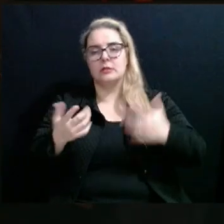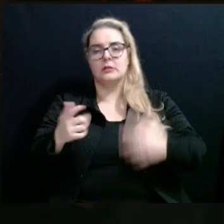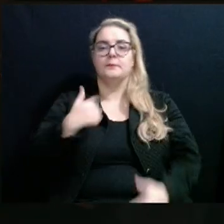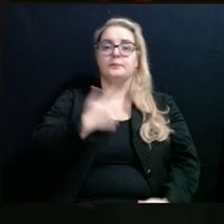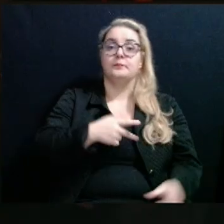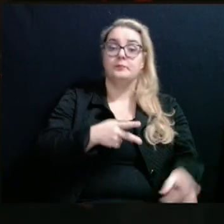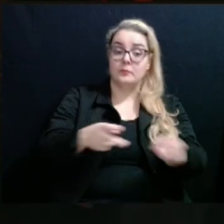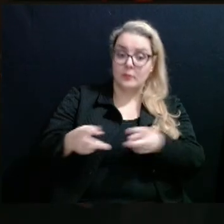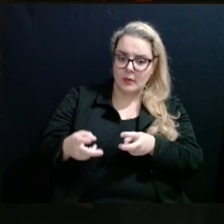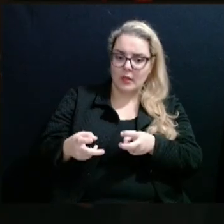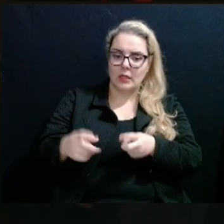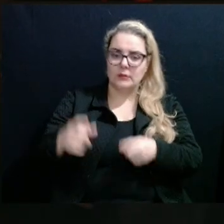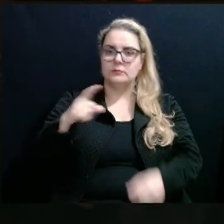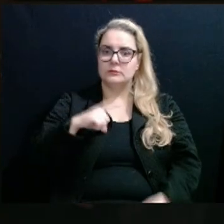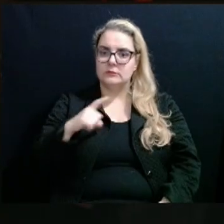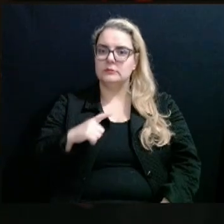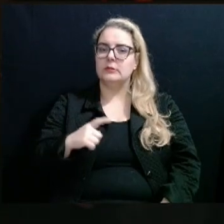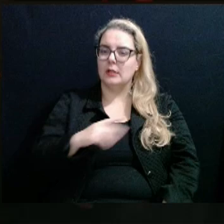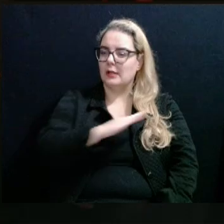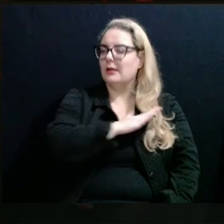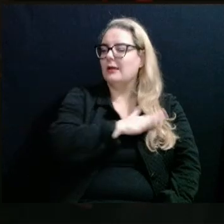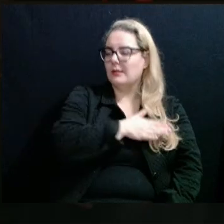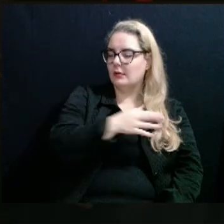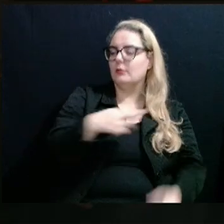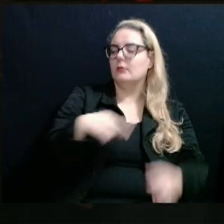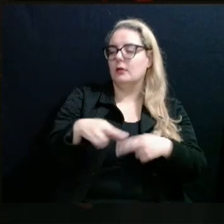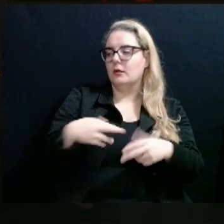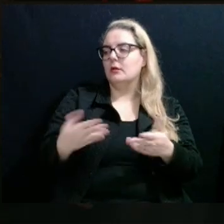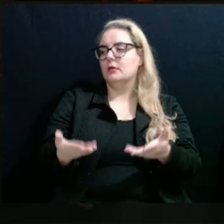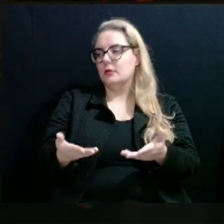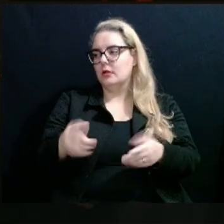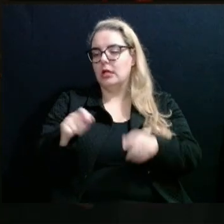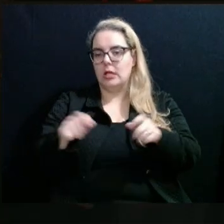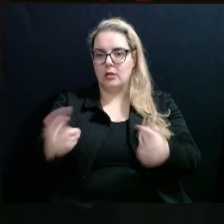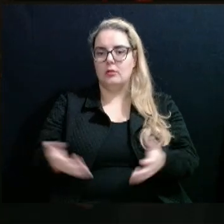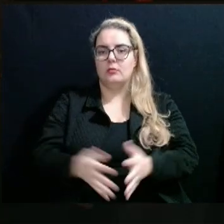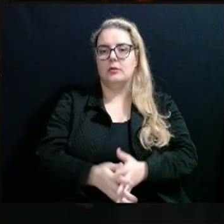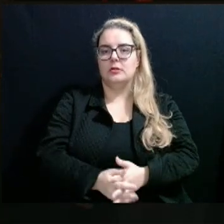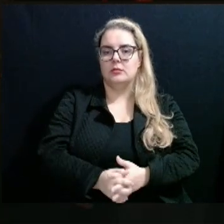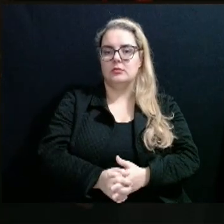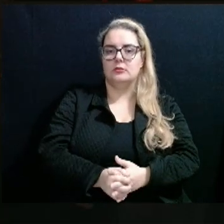tem preconceito referente a pessoas que adaptam